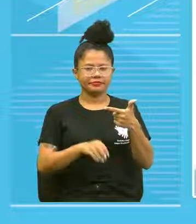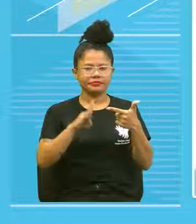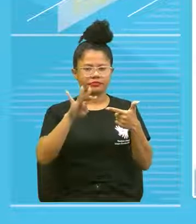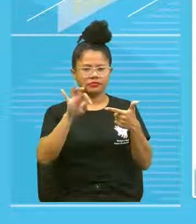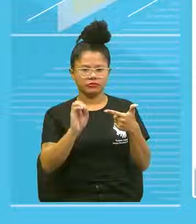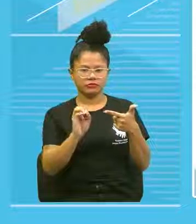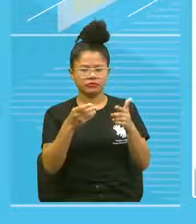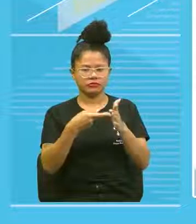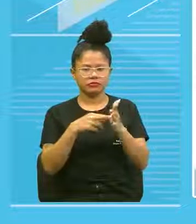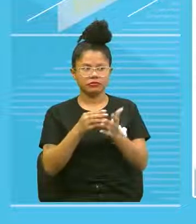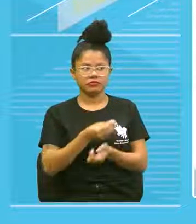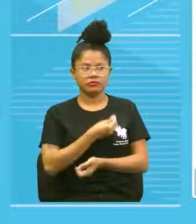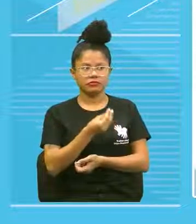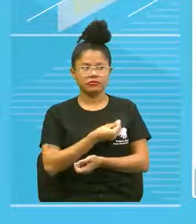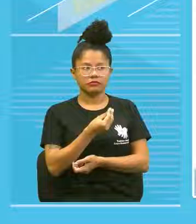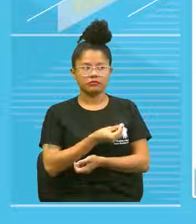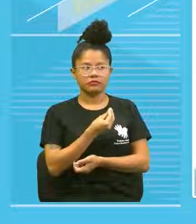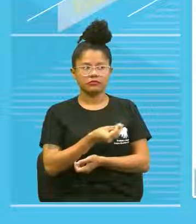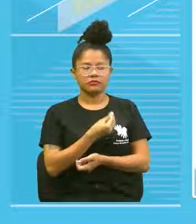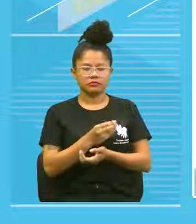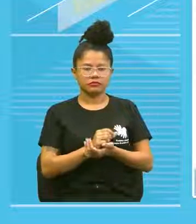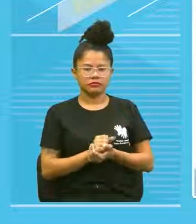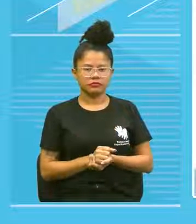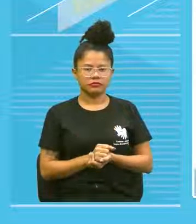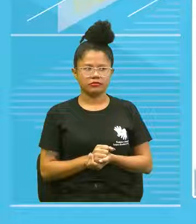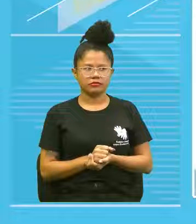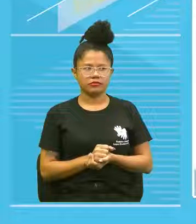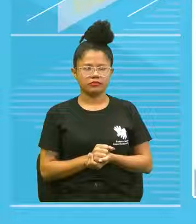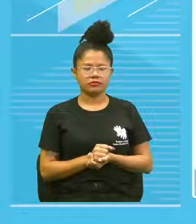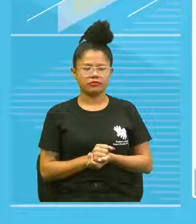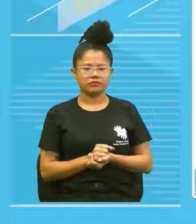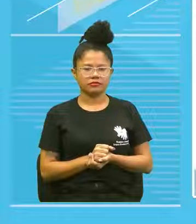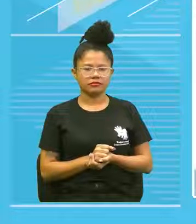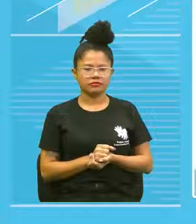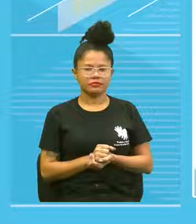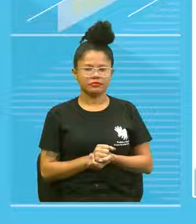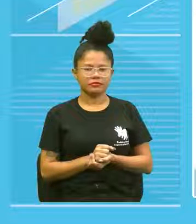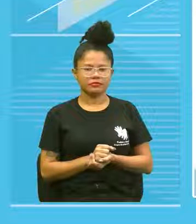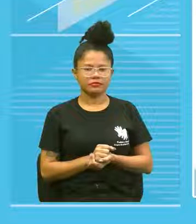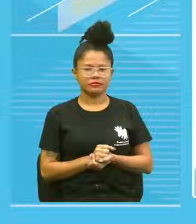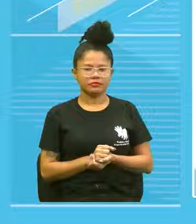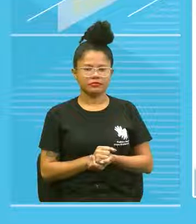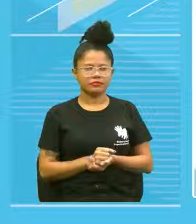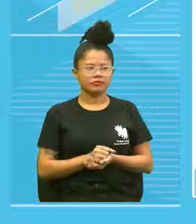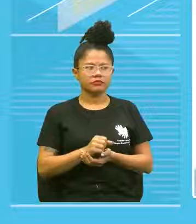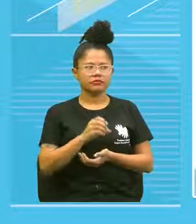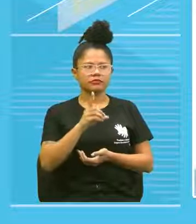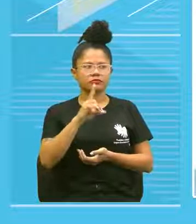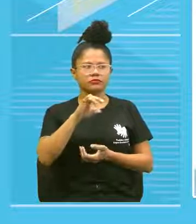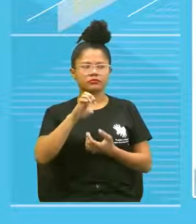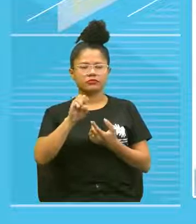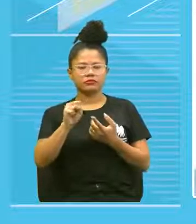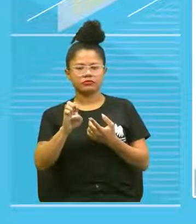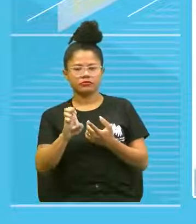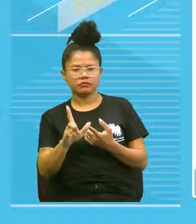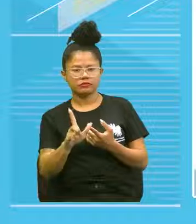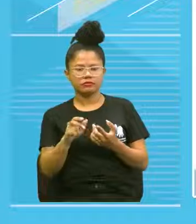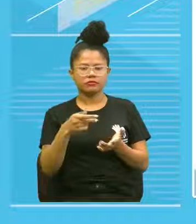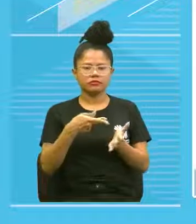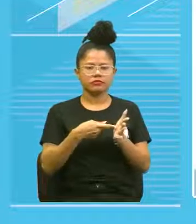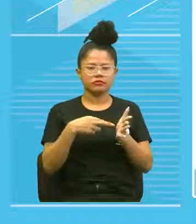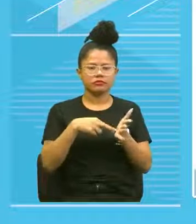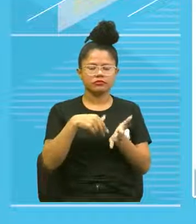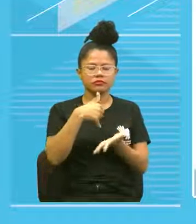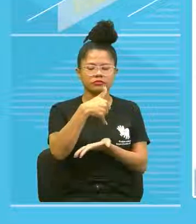vende vida seres vivos Bio o diesel vem do